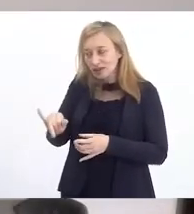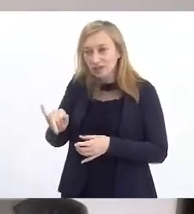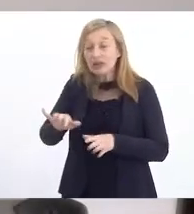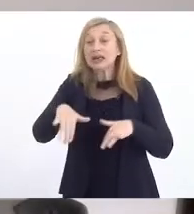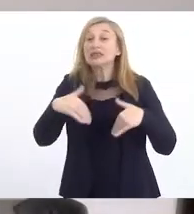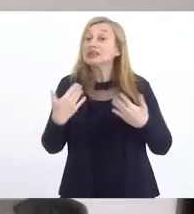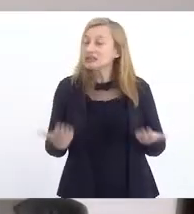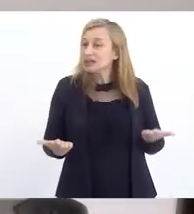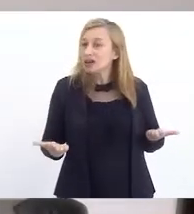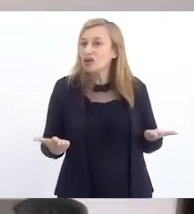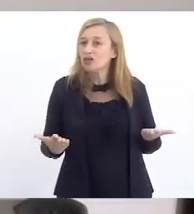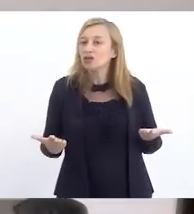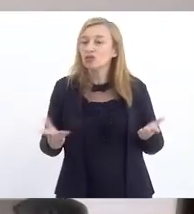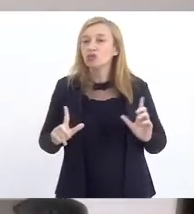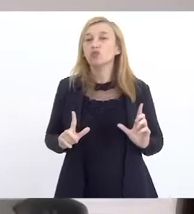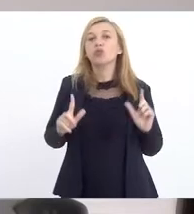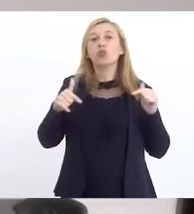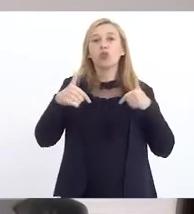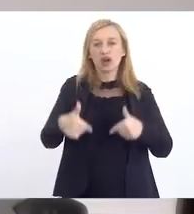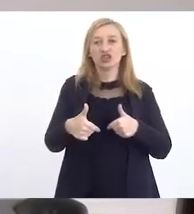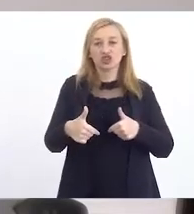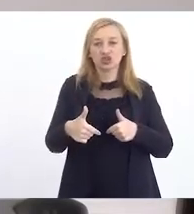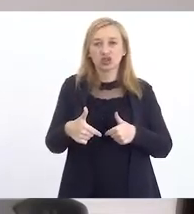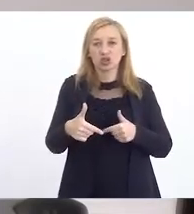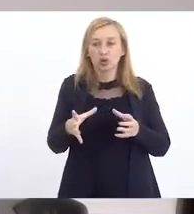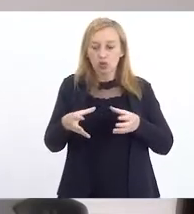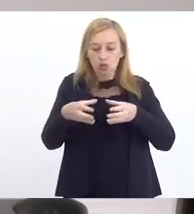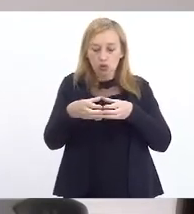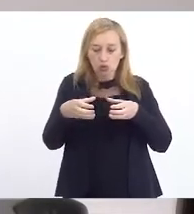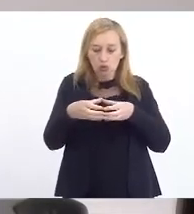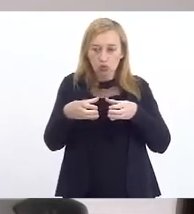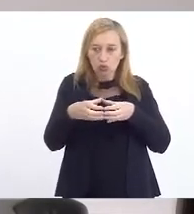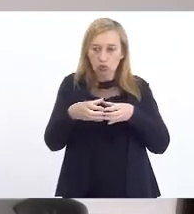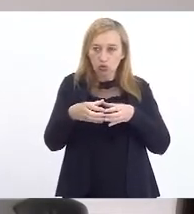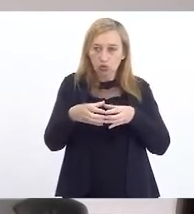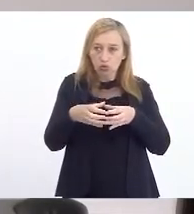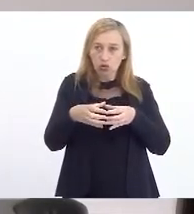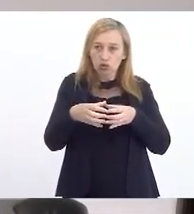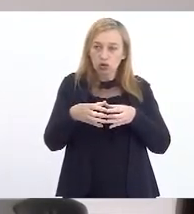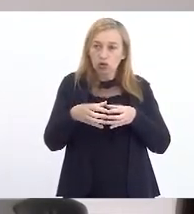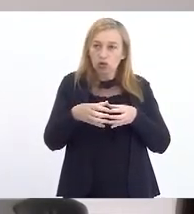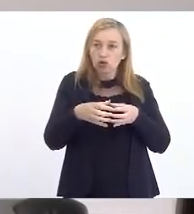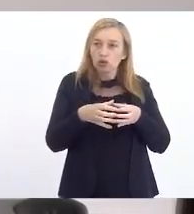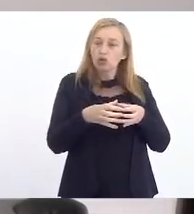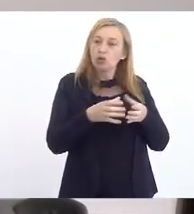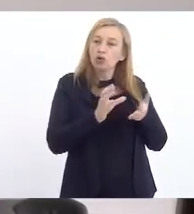Então, era como se fosse uma ação conjunta com a fonte 00,